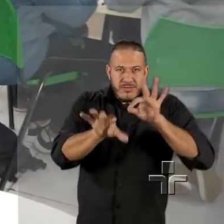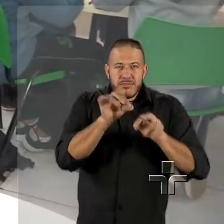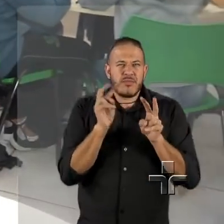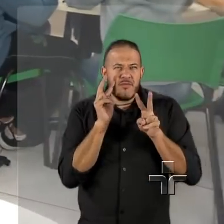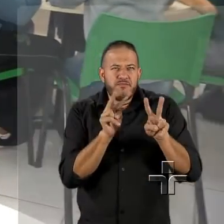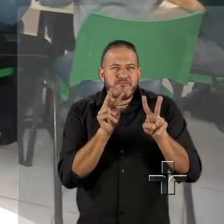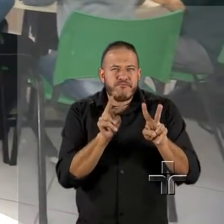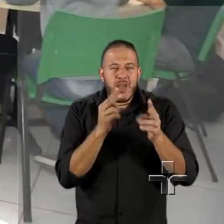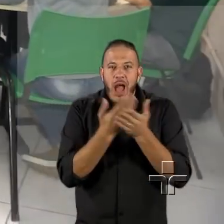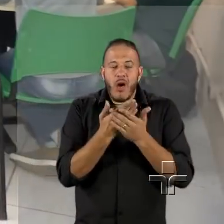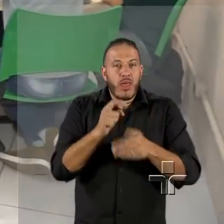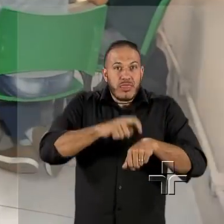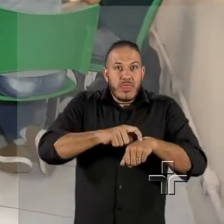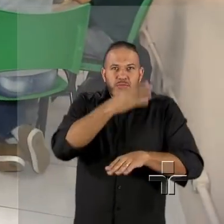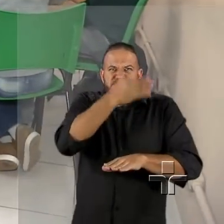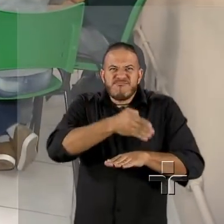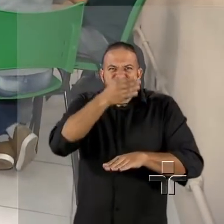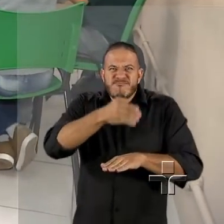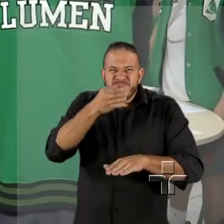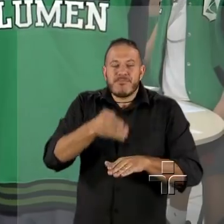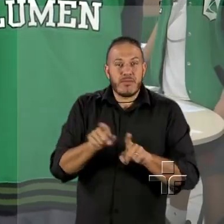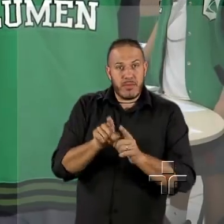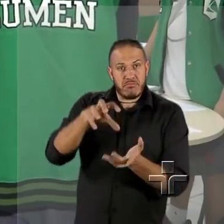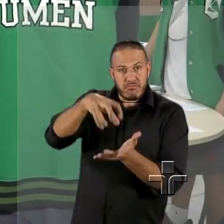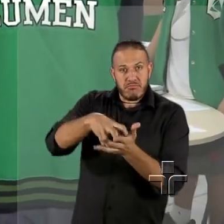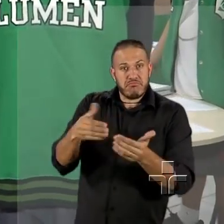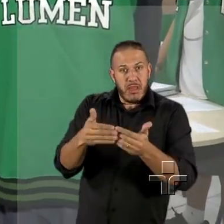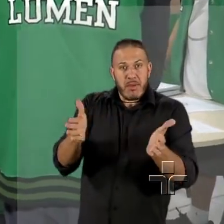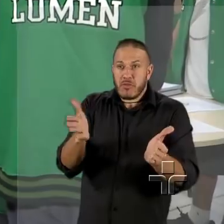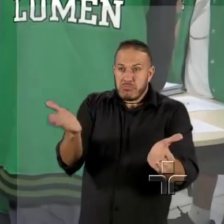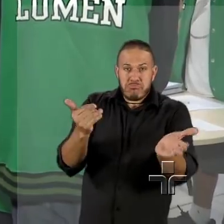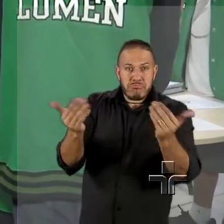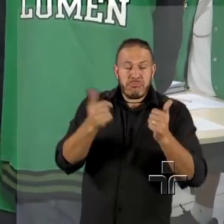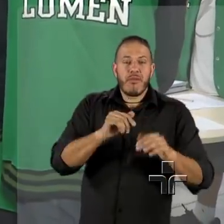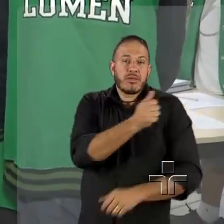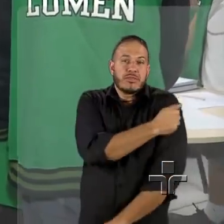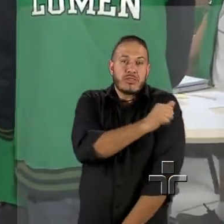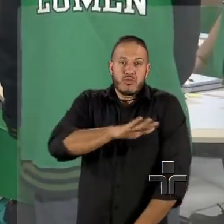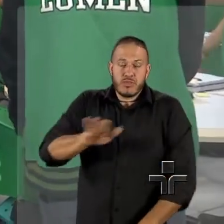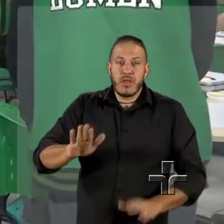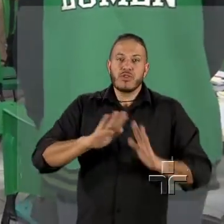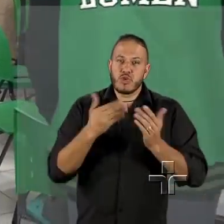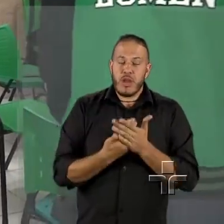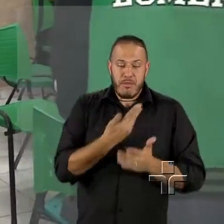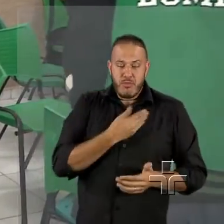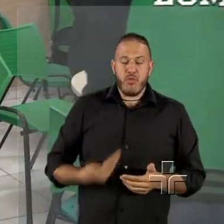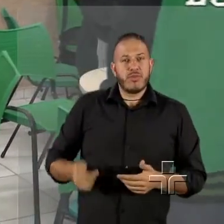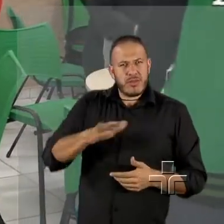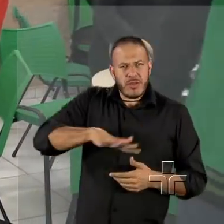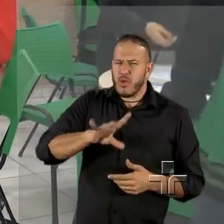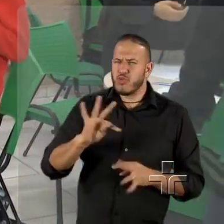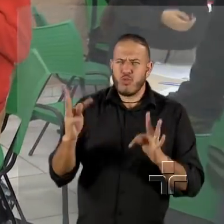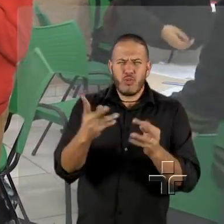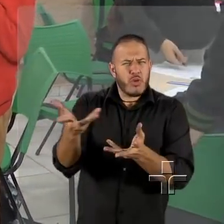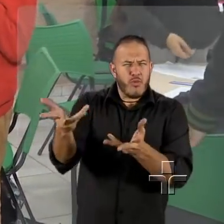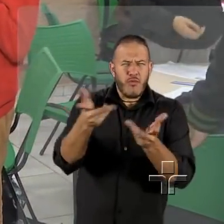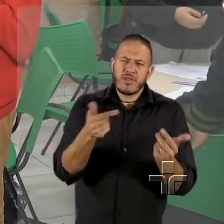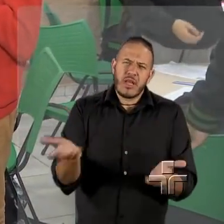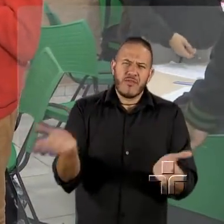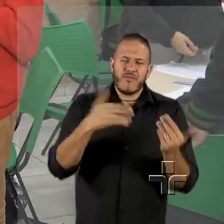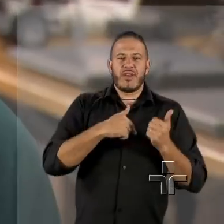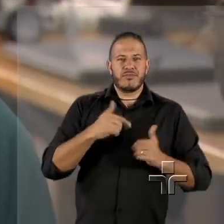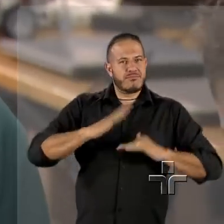e depois fazer o caminho de volta. O Marco, o idealizador do robô, o que aconteceu? Ele está muito rápido,